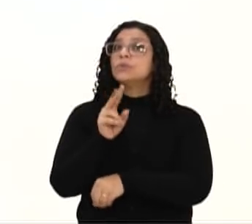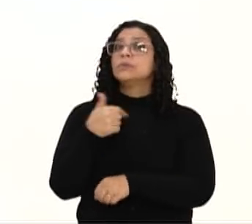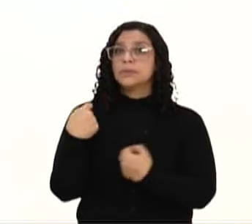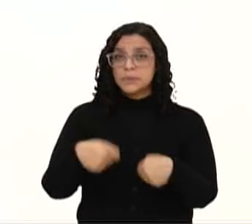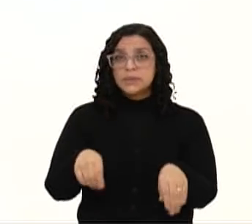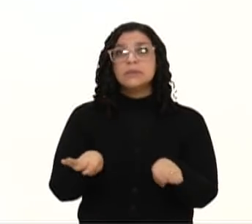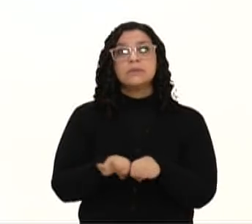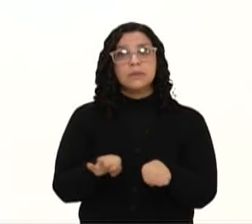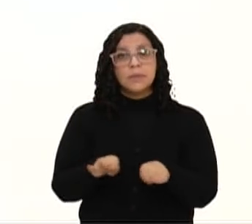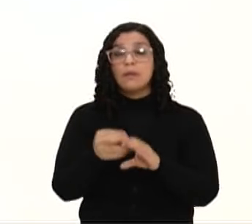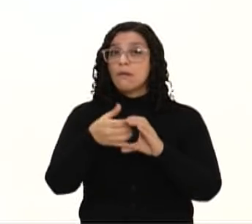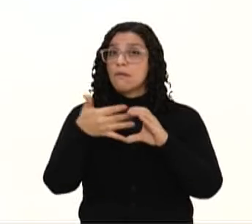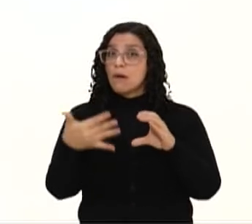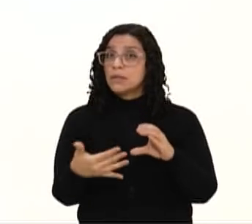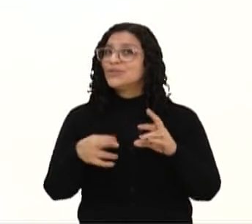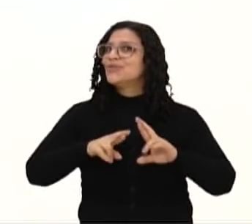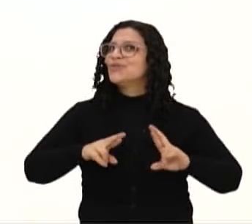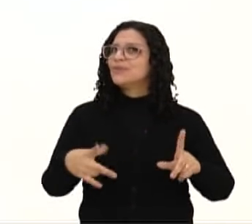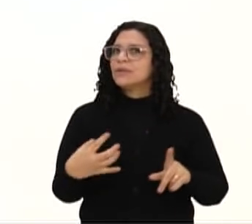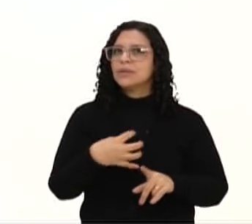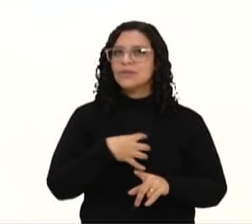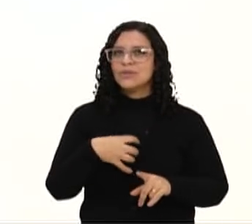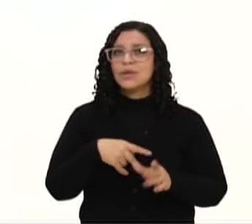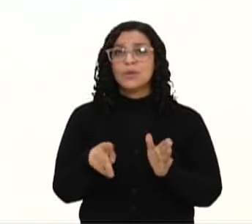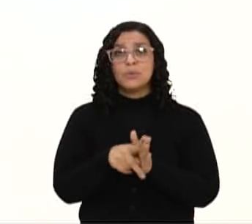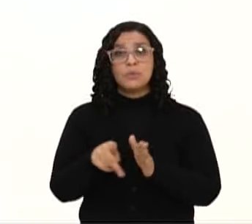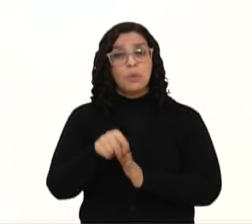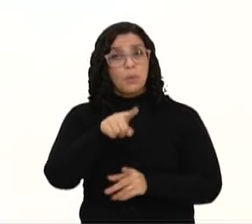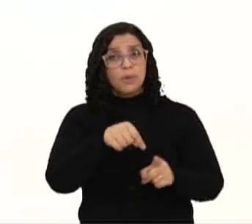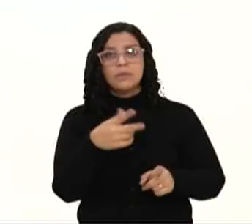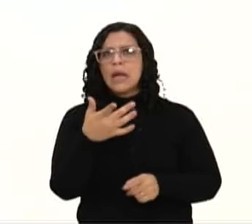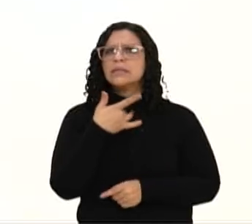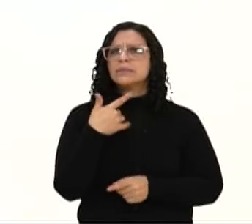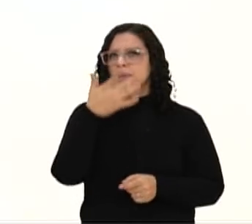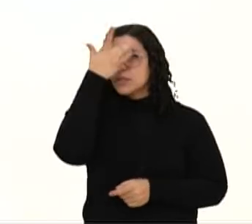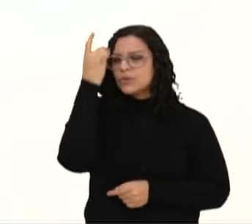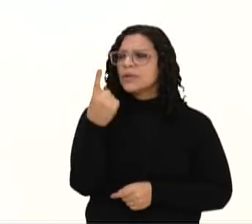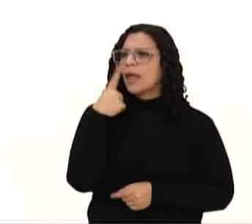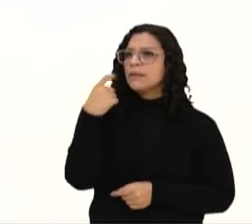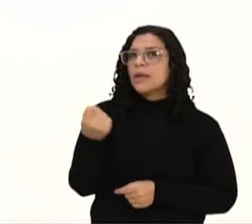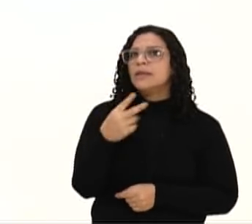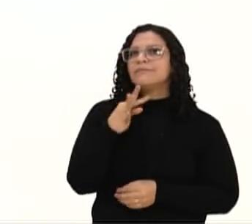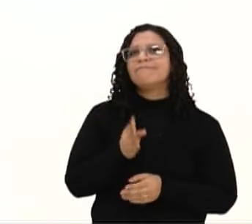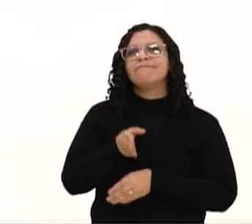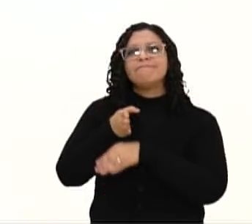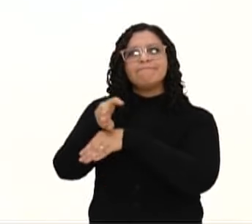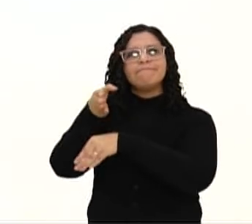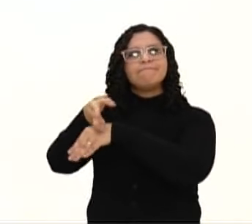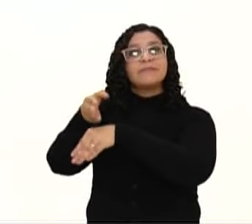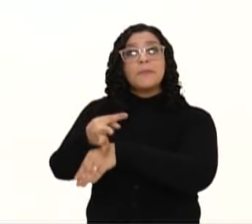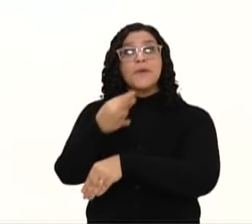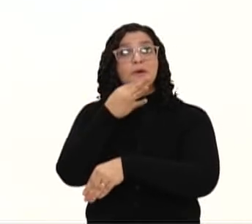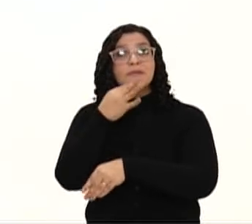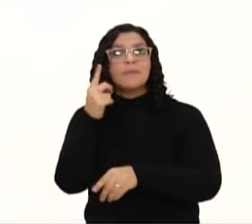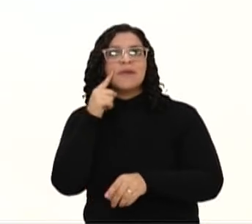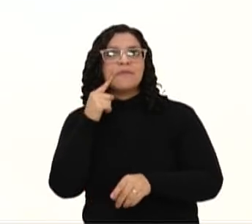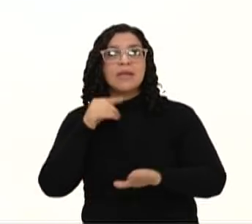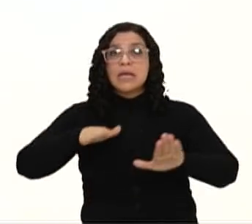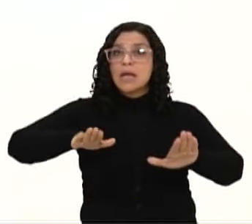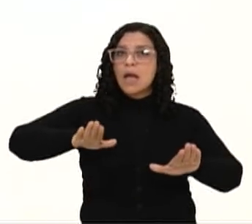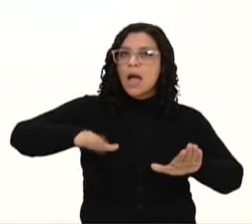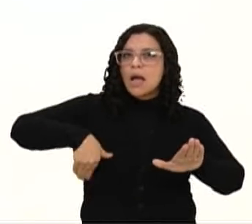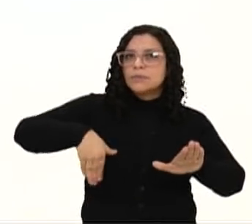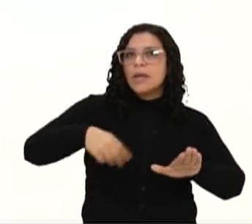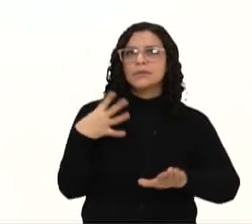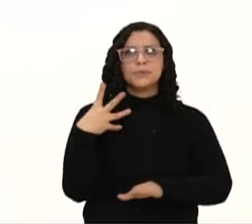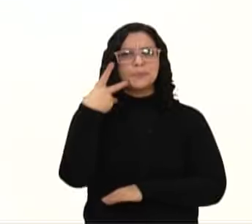que tem características diferenciadas e que acaba atraindo as pessoas para conhecer, para ver o quanto as praias são